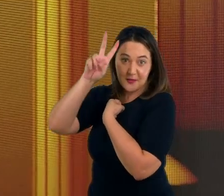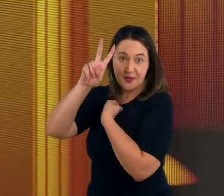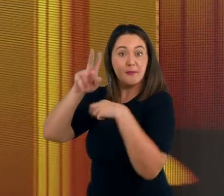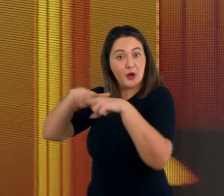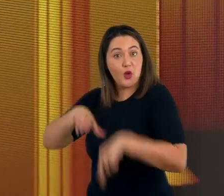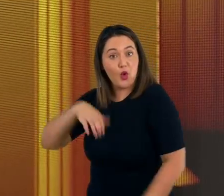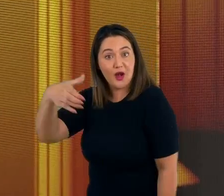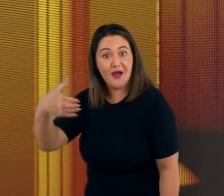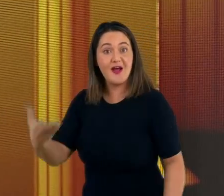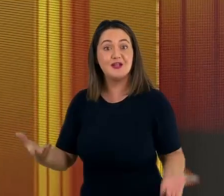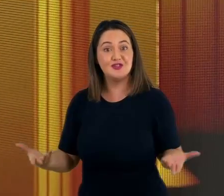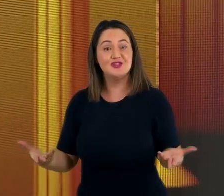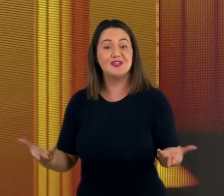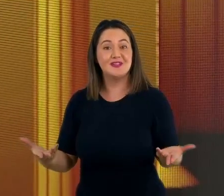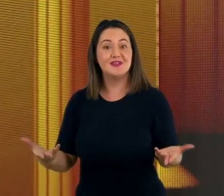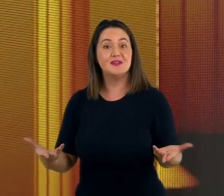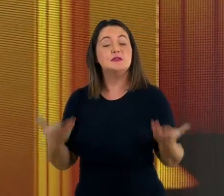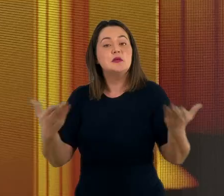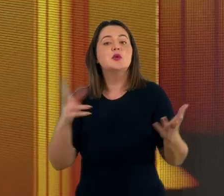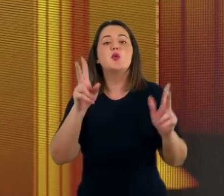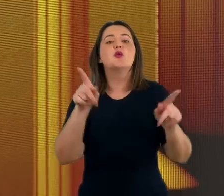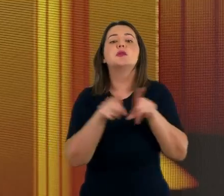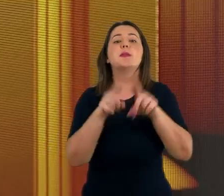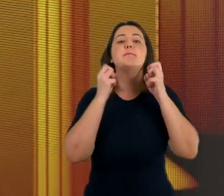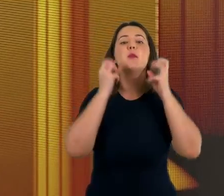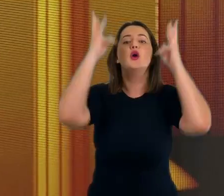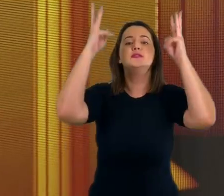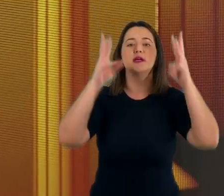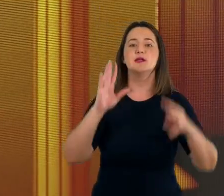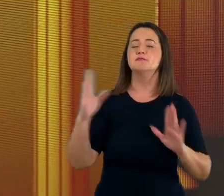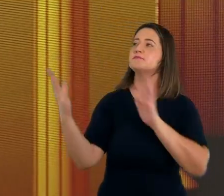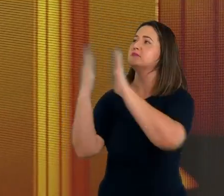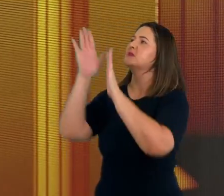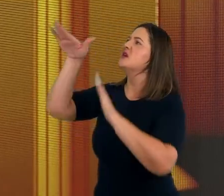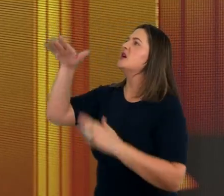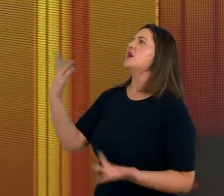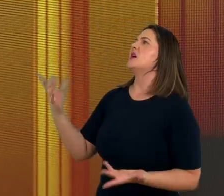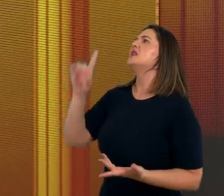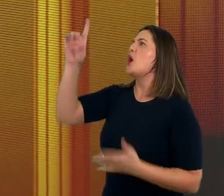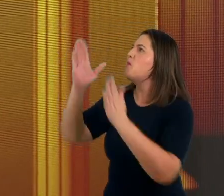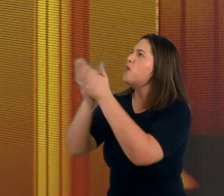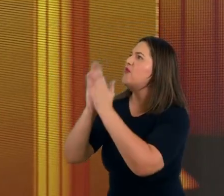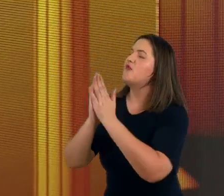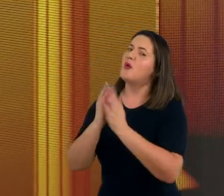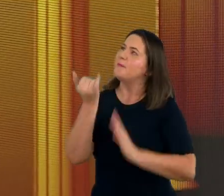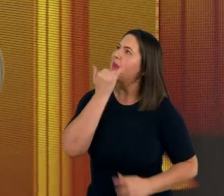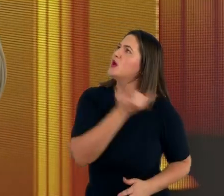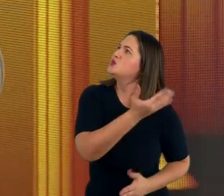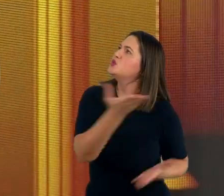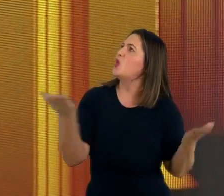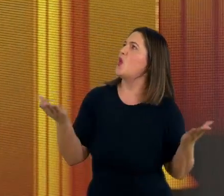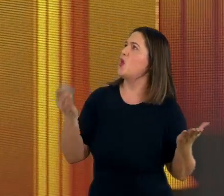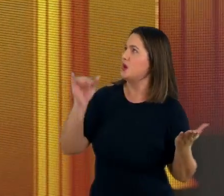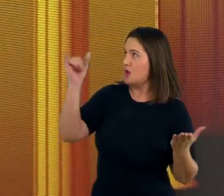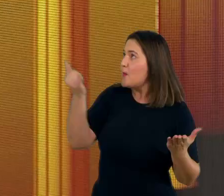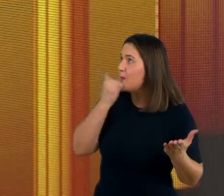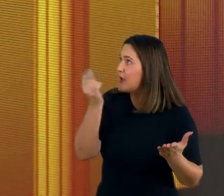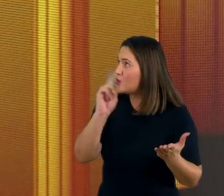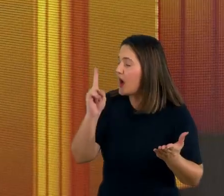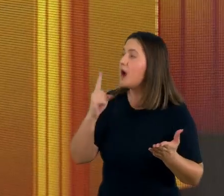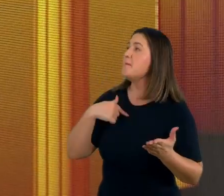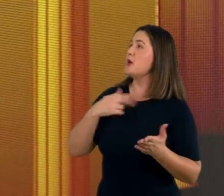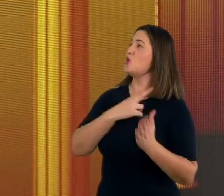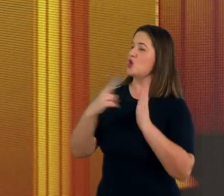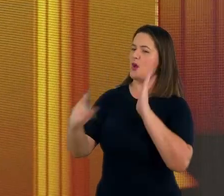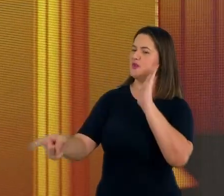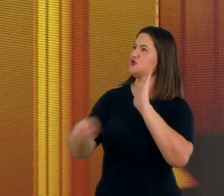uma atitude de chutzpah que Moisés demonstrou perante Deus quando falou: "Senhor, perdoa o pecado desse povo, senão risca o meu nome do livro que o